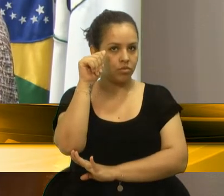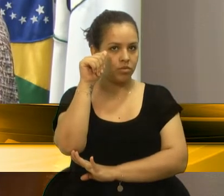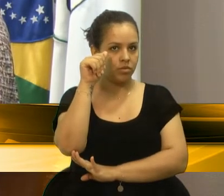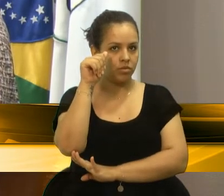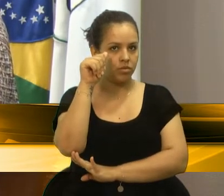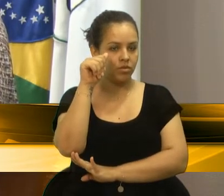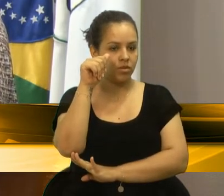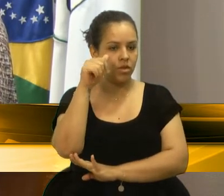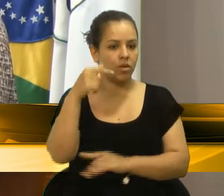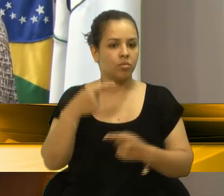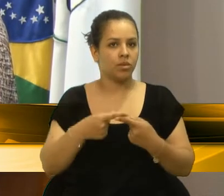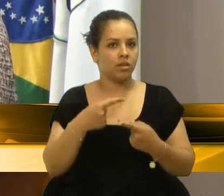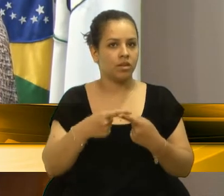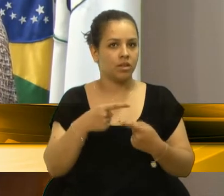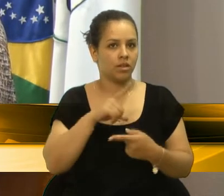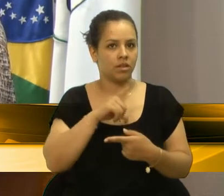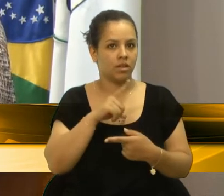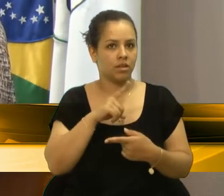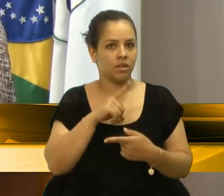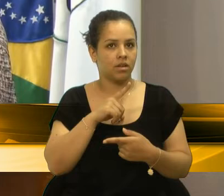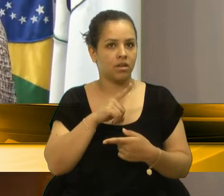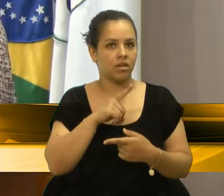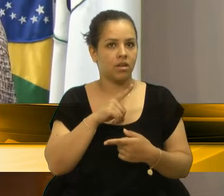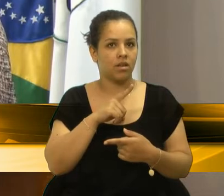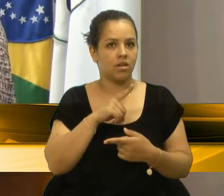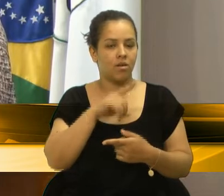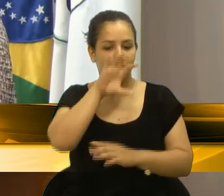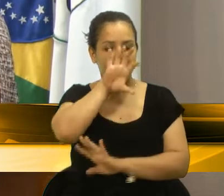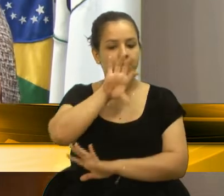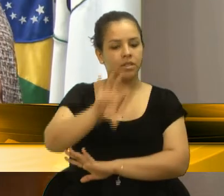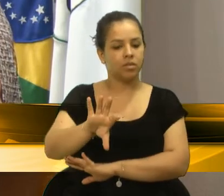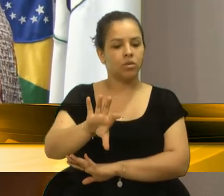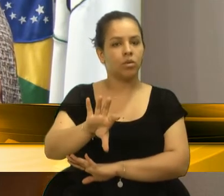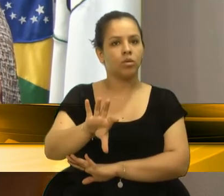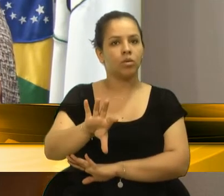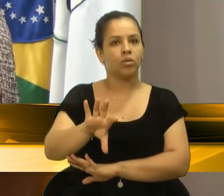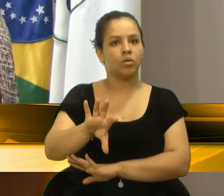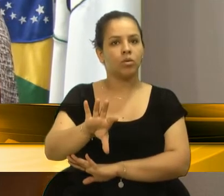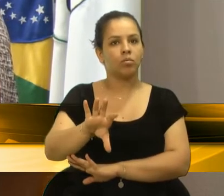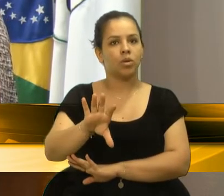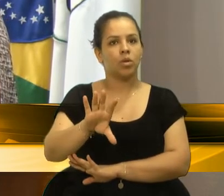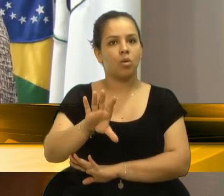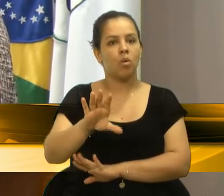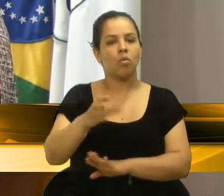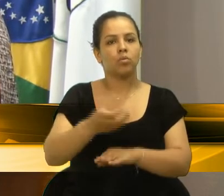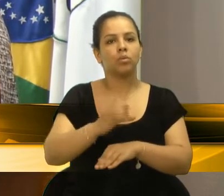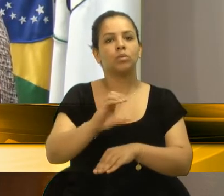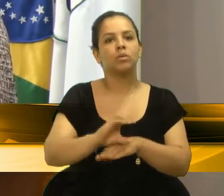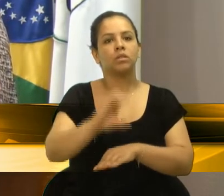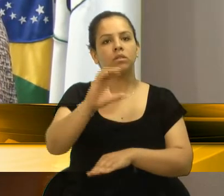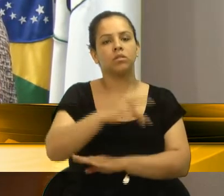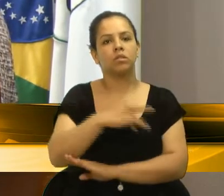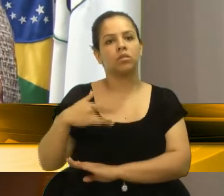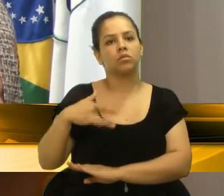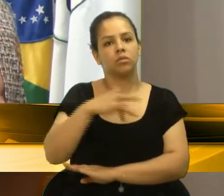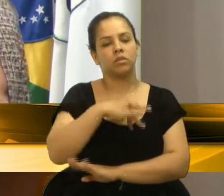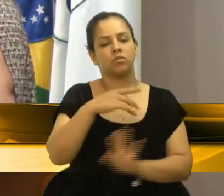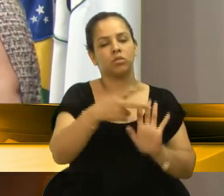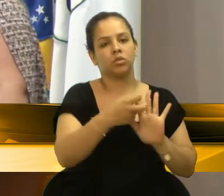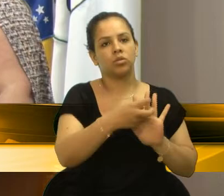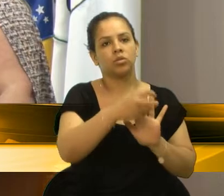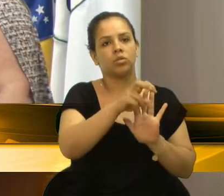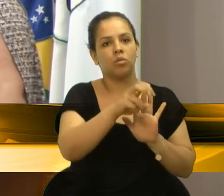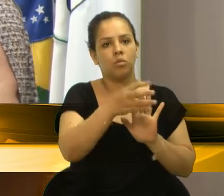frente à denúncia de desprezo pelo Conselho Municipal de Saúde, fulcro no artigo 4º,